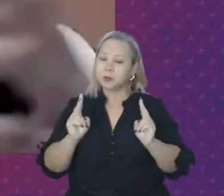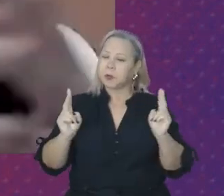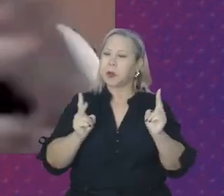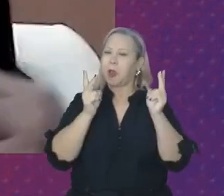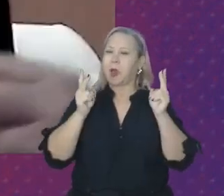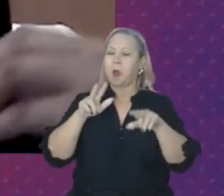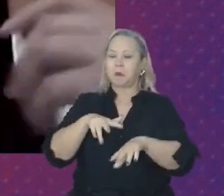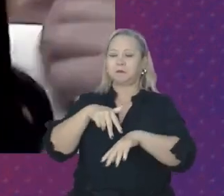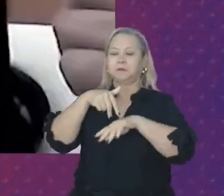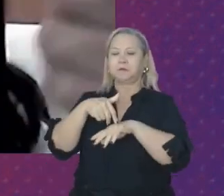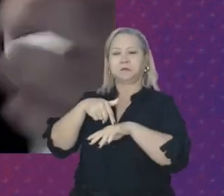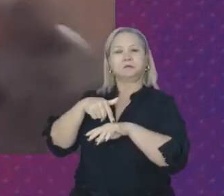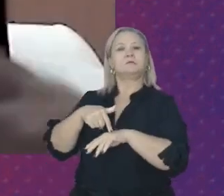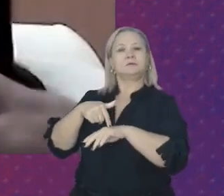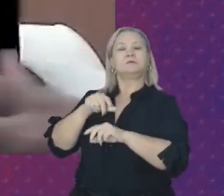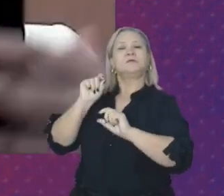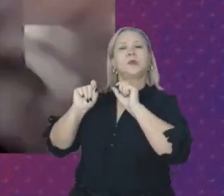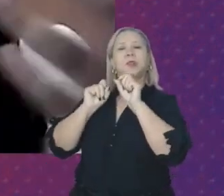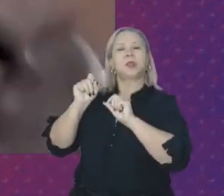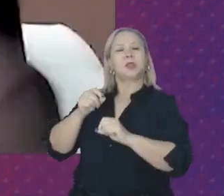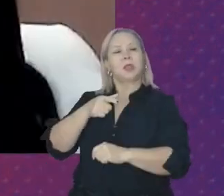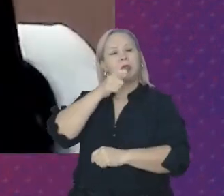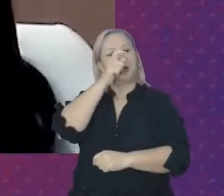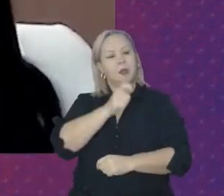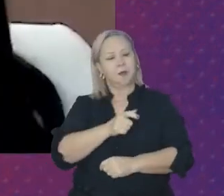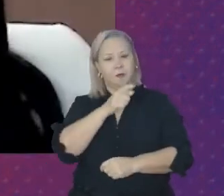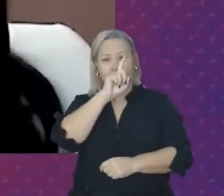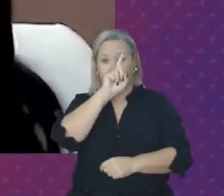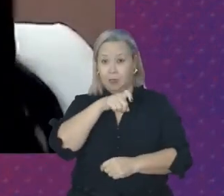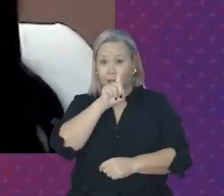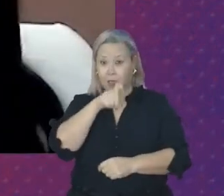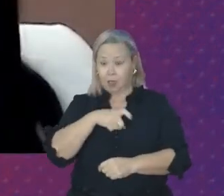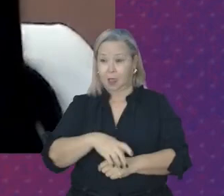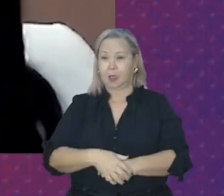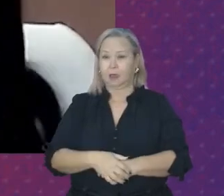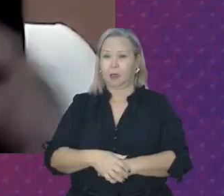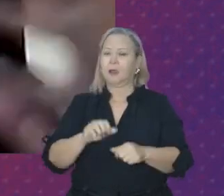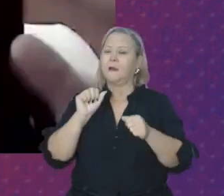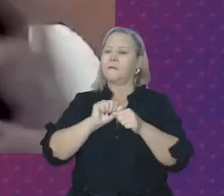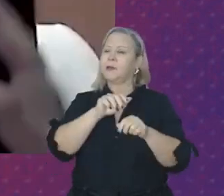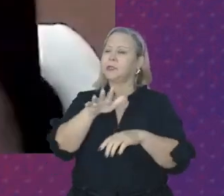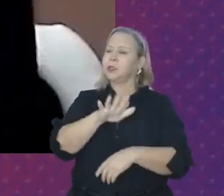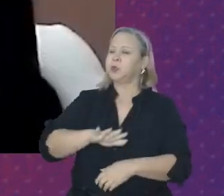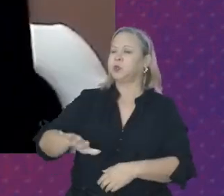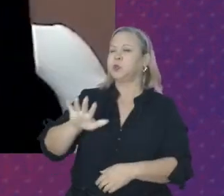quem você é, né? Está ali fazendo tudo para o eleitor te conhecer